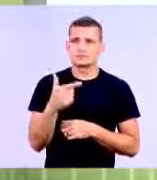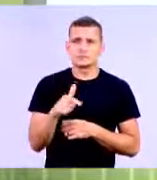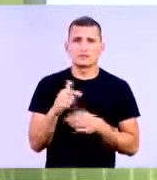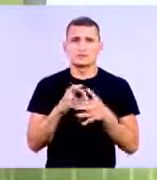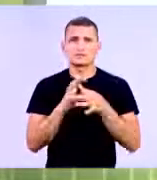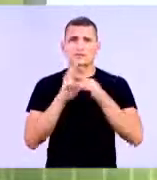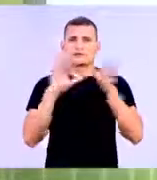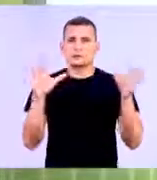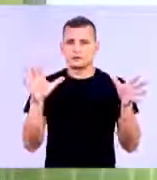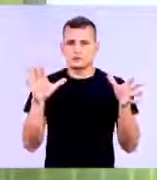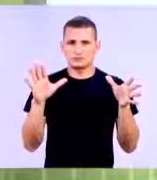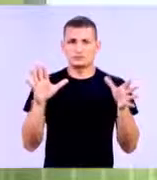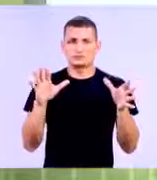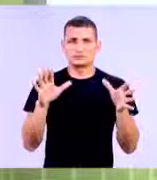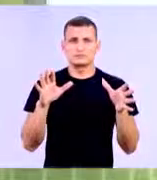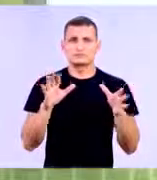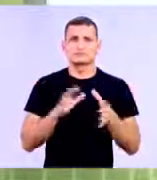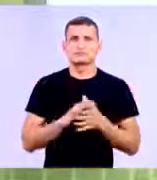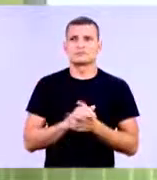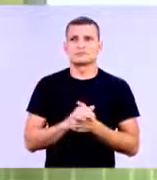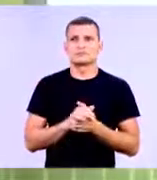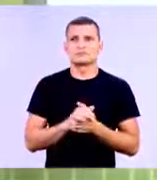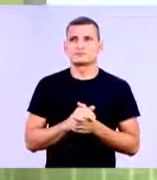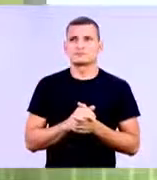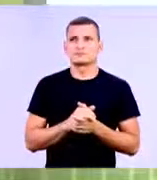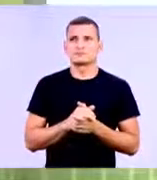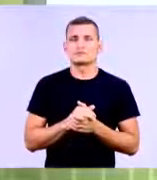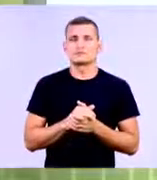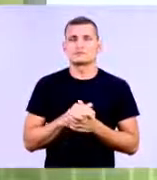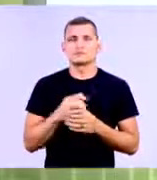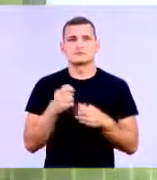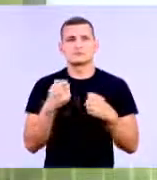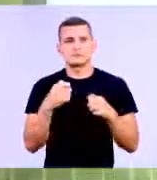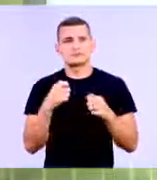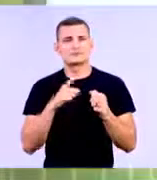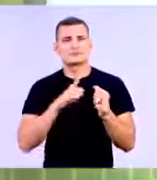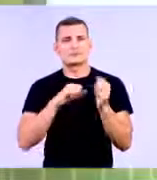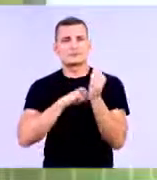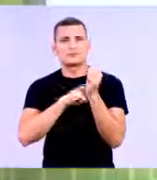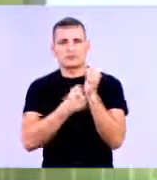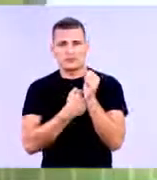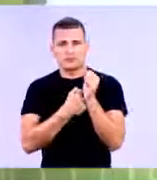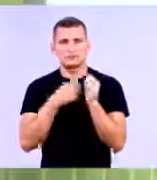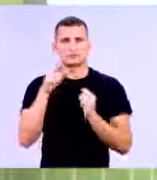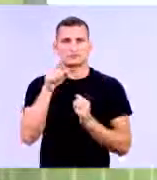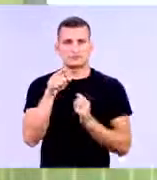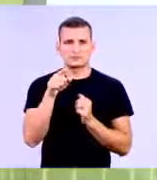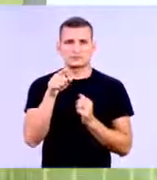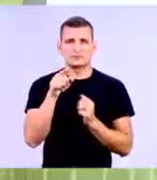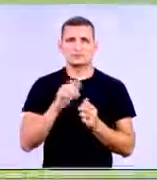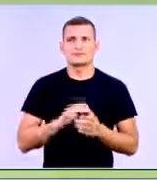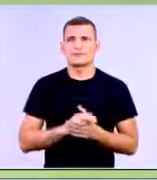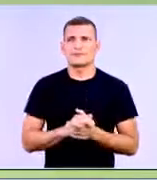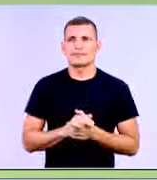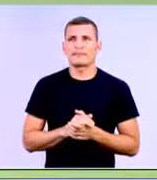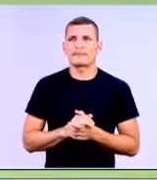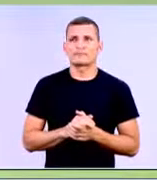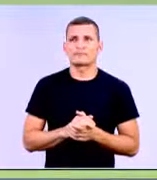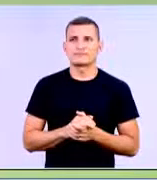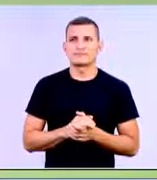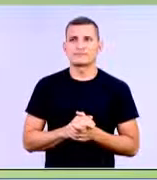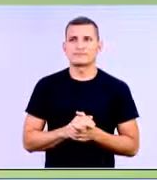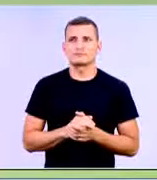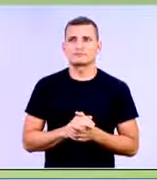que ter essa autoridade. No mínimo, ele deverá estar bloqueado para você, certo? E